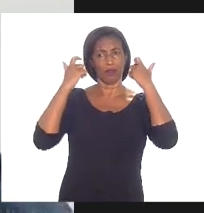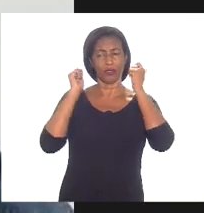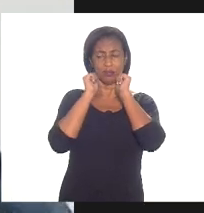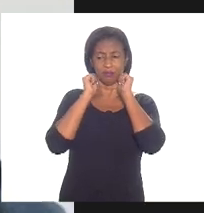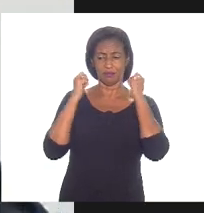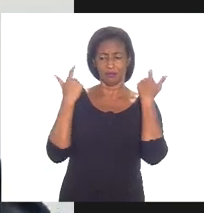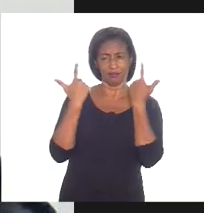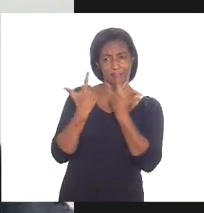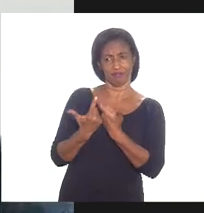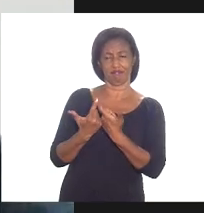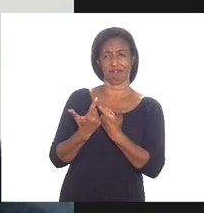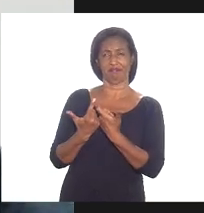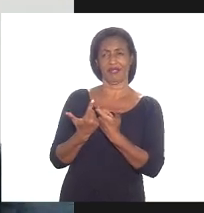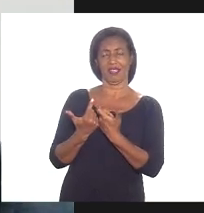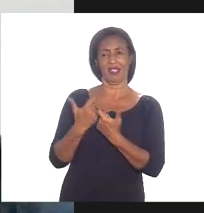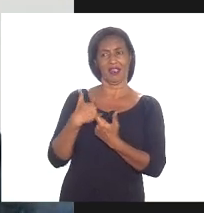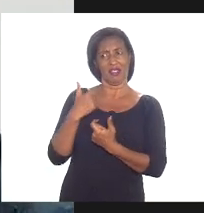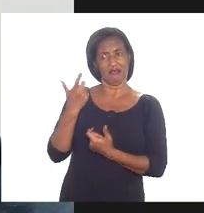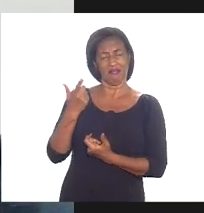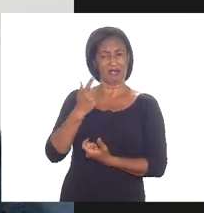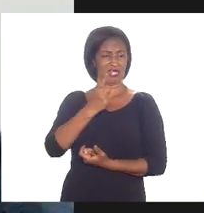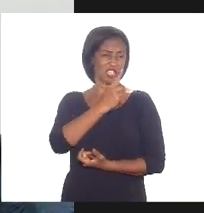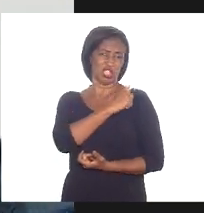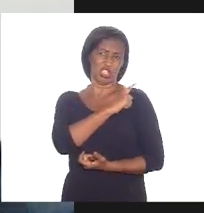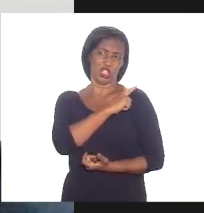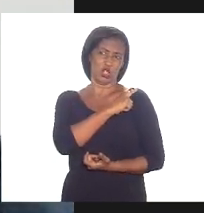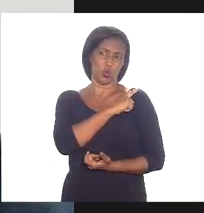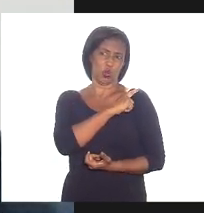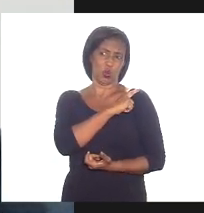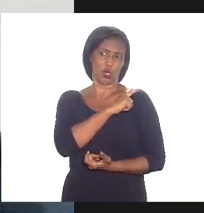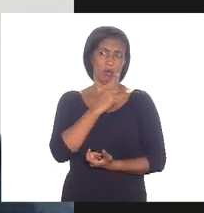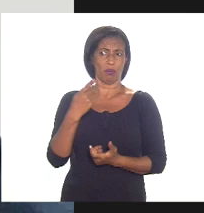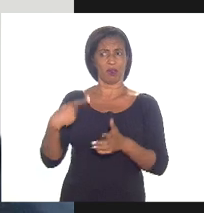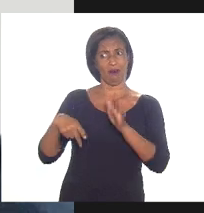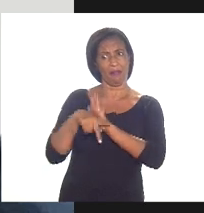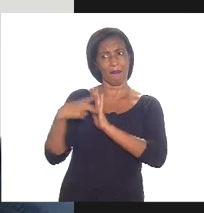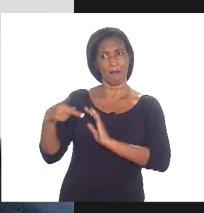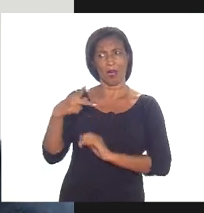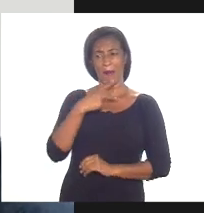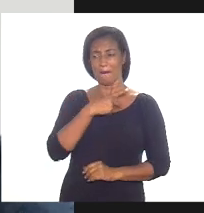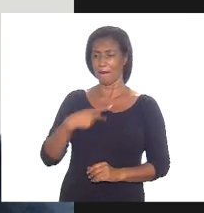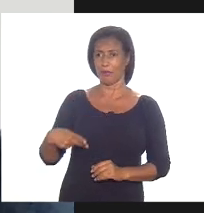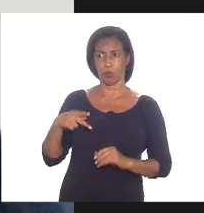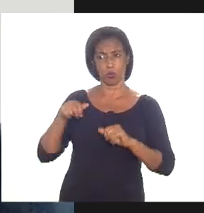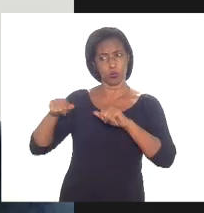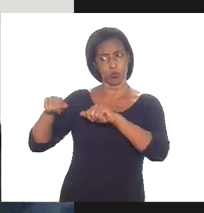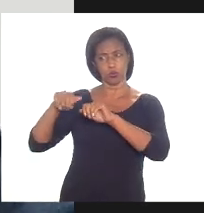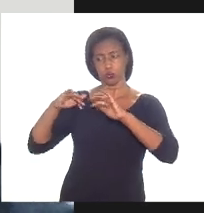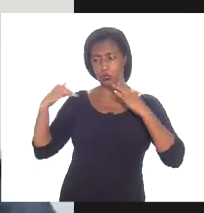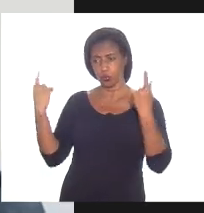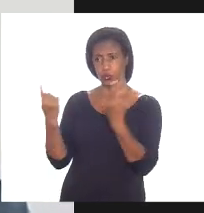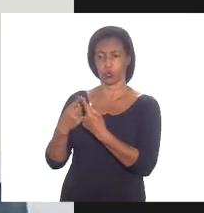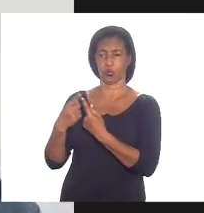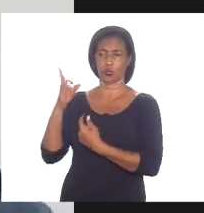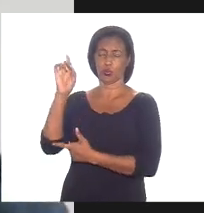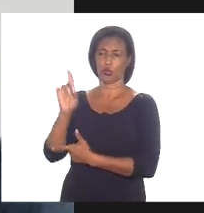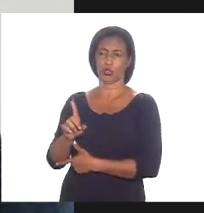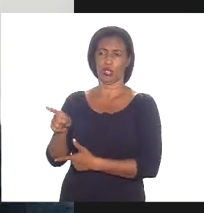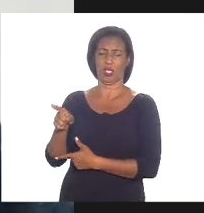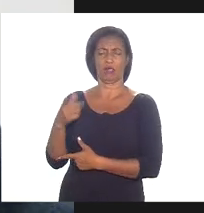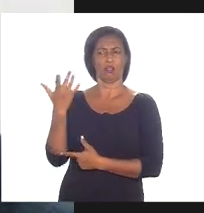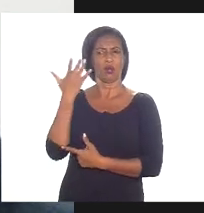uma posição de gestora de um bem público. É, ainda, obviamente, que a gente entenda que possa, sim, haver uma parceria para que